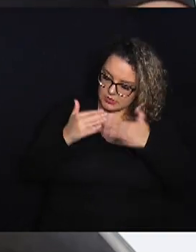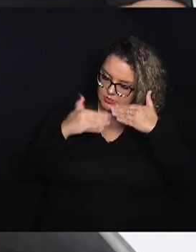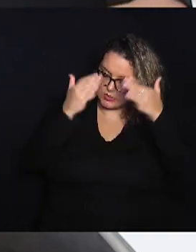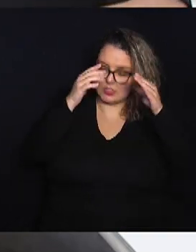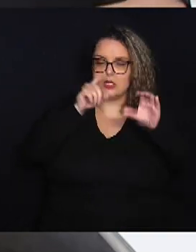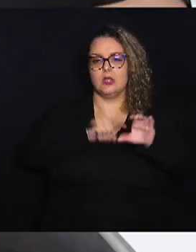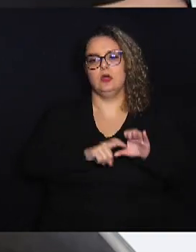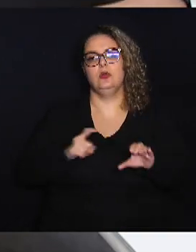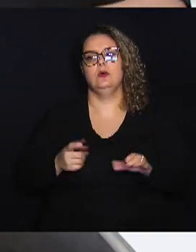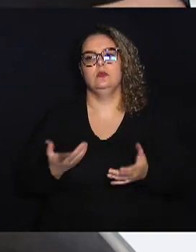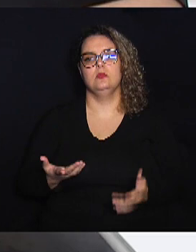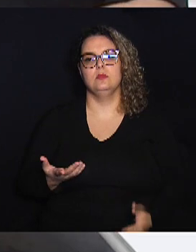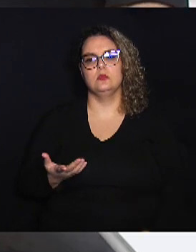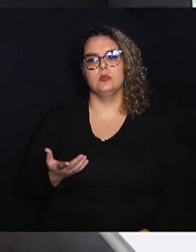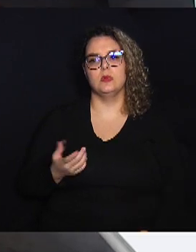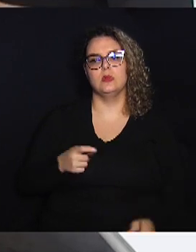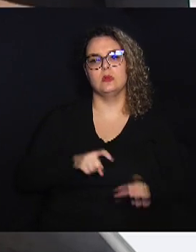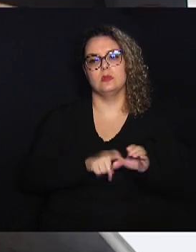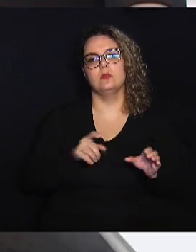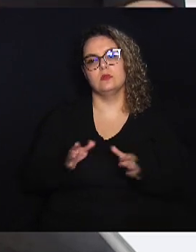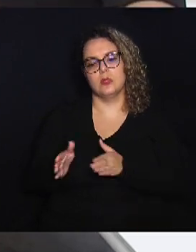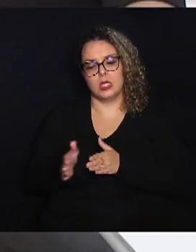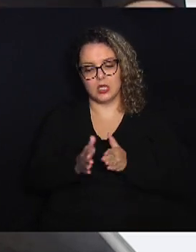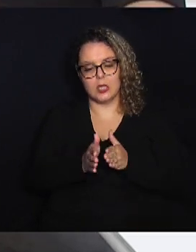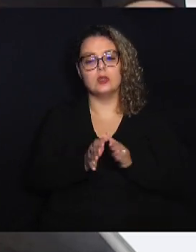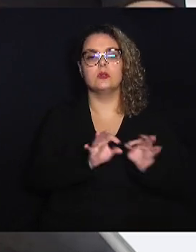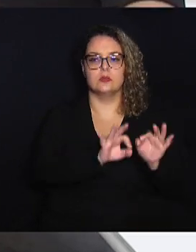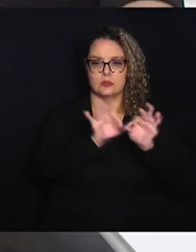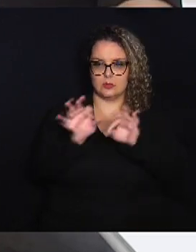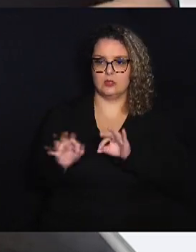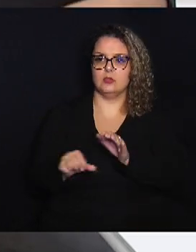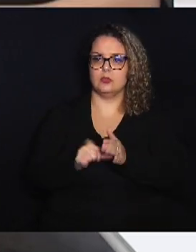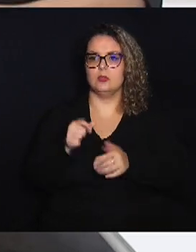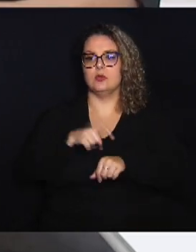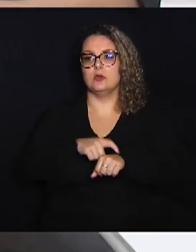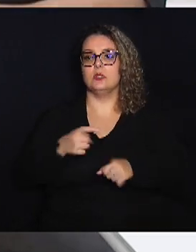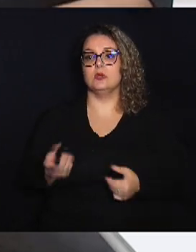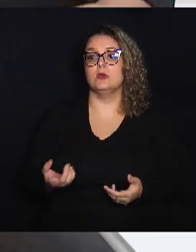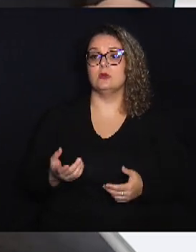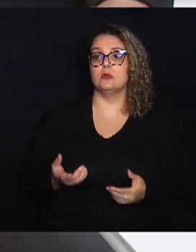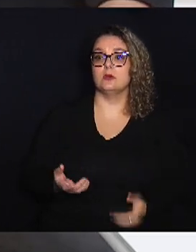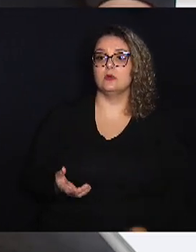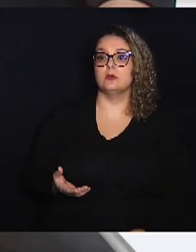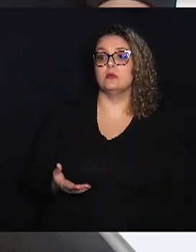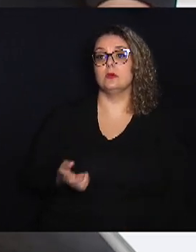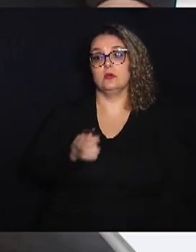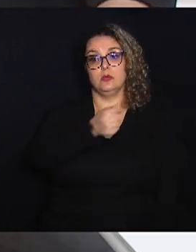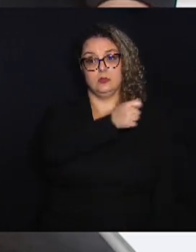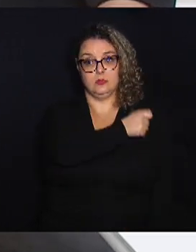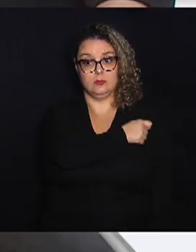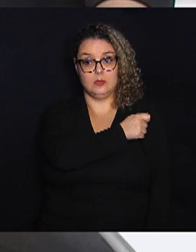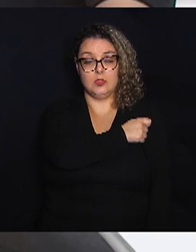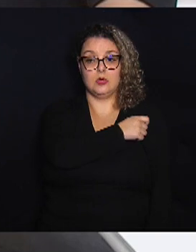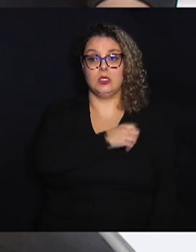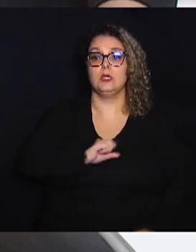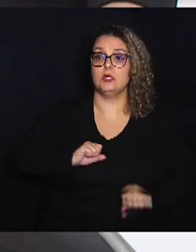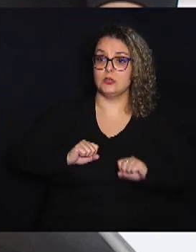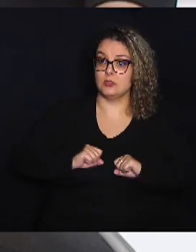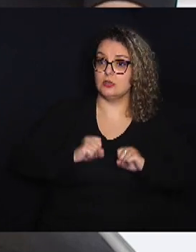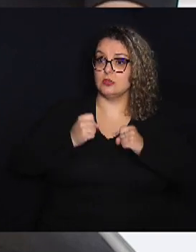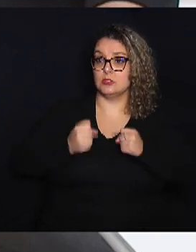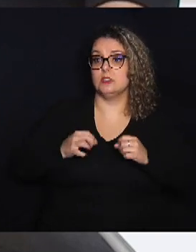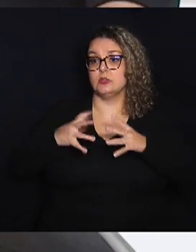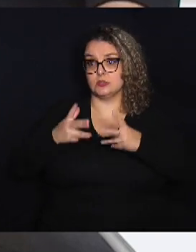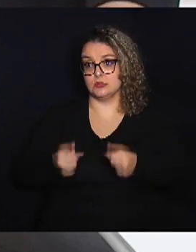mas que seja uma autonomia guiada, acompanhada num primeiro momento. E para os alunos, além de reforçar todos